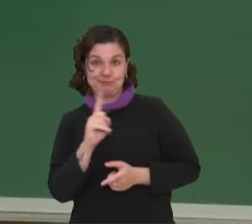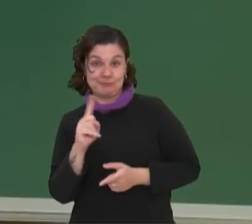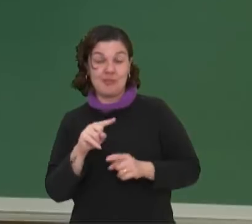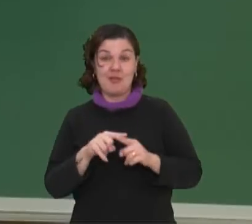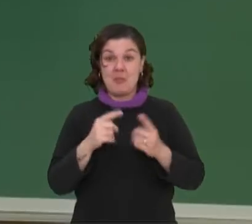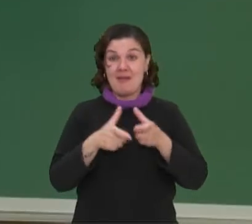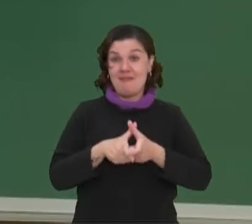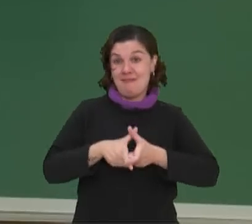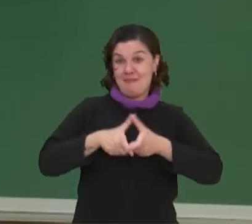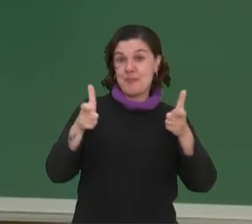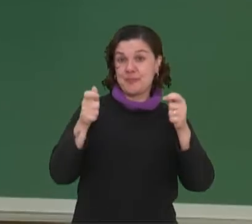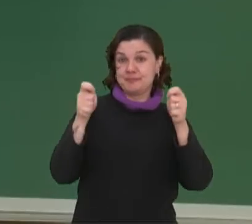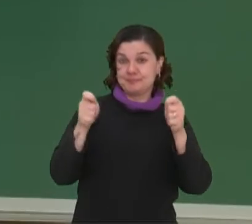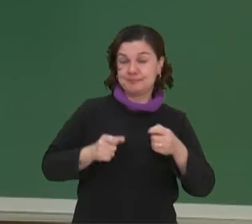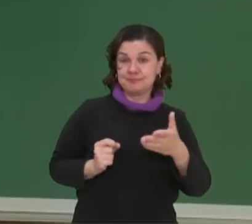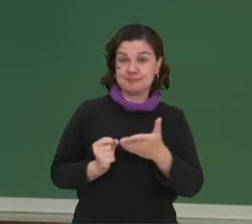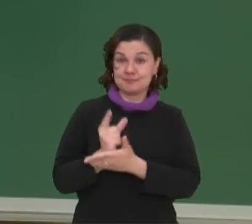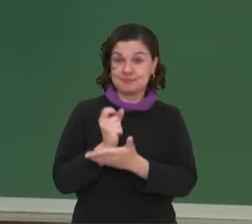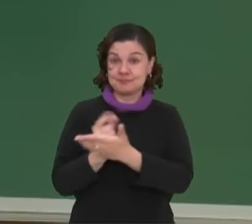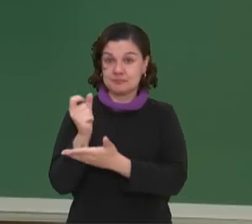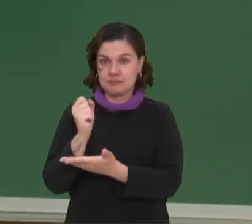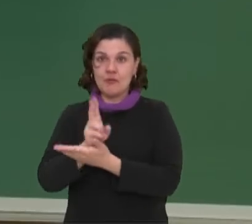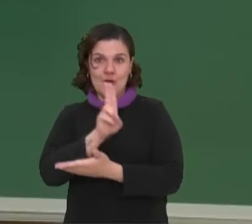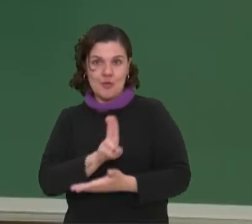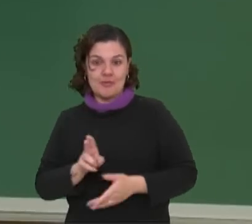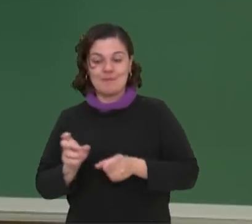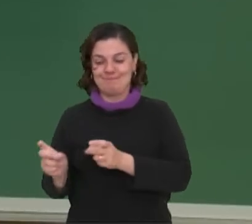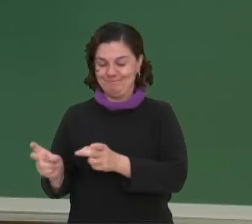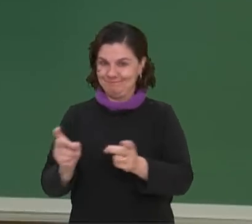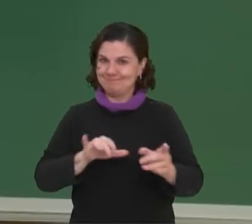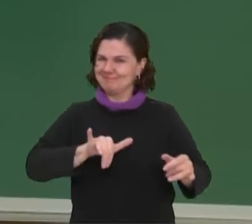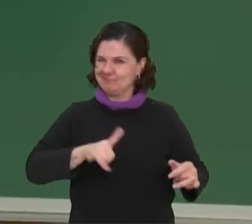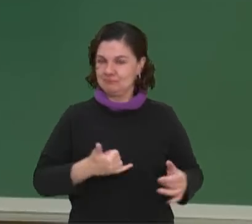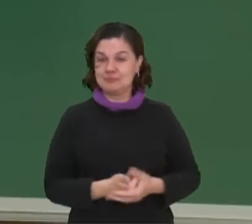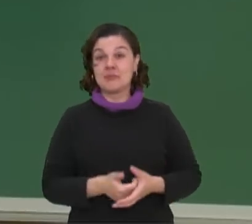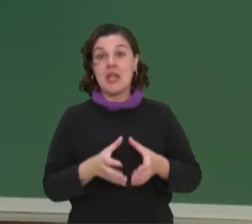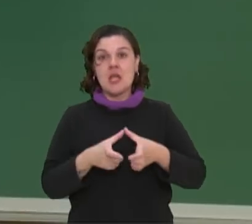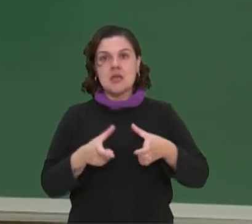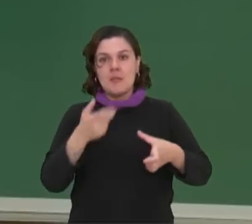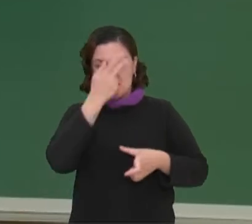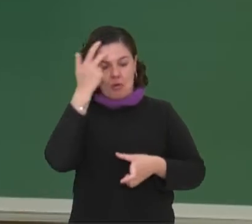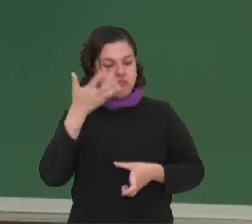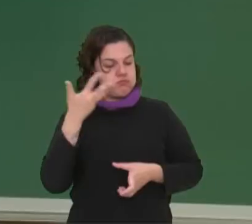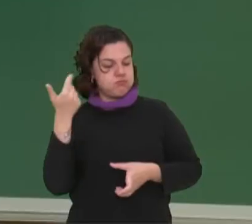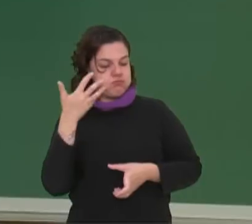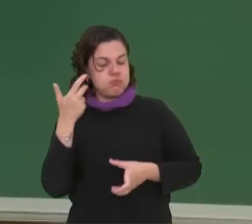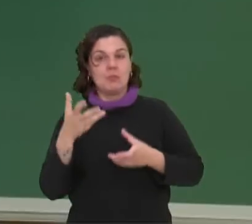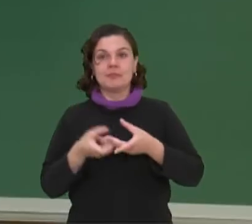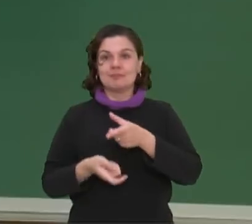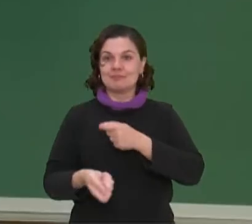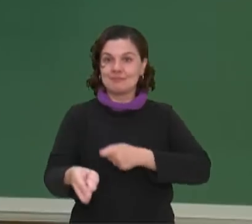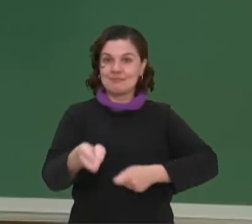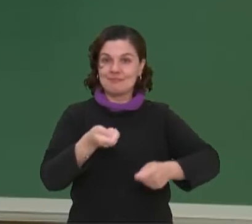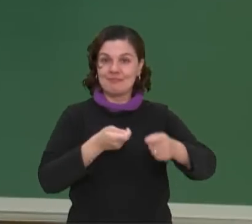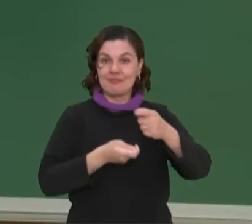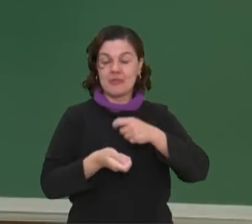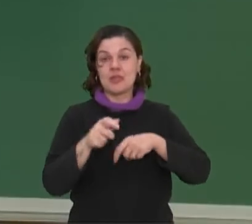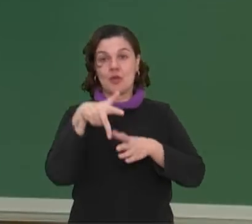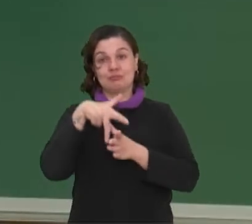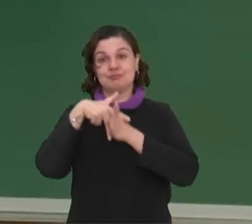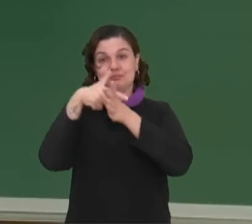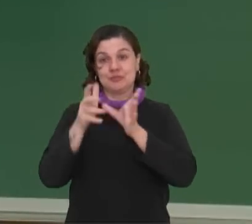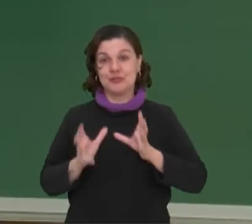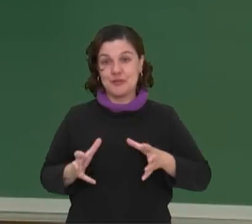muitas pessoas tinham condições de comprar. Então vamos vender. Então essa região atraiu muitos comerciantes, muitos